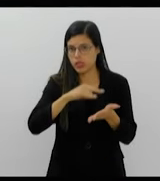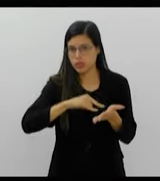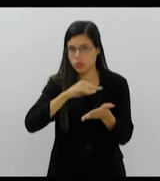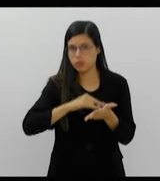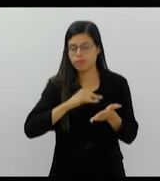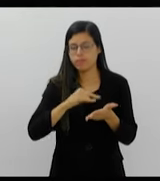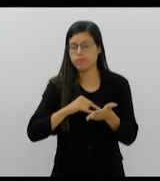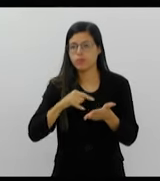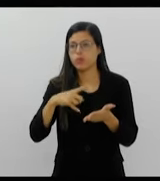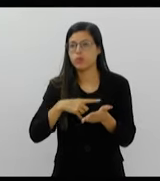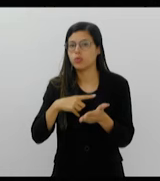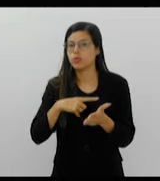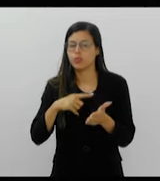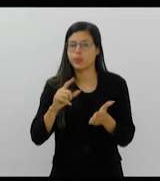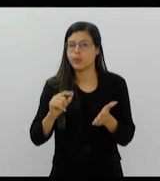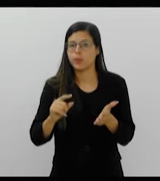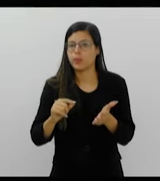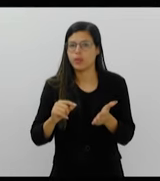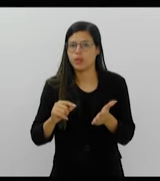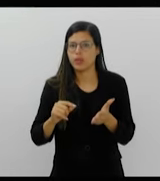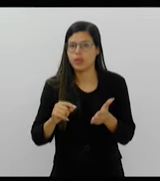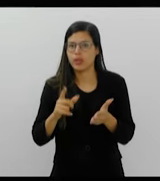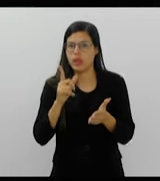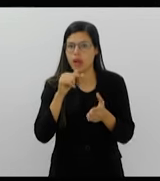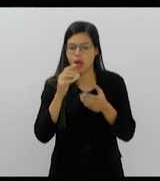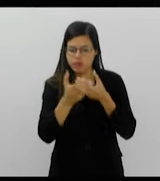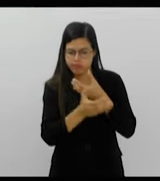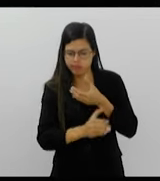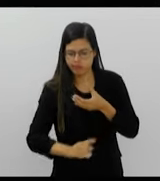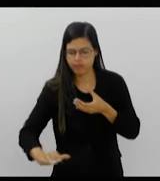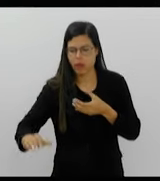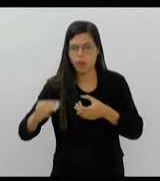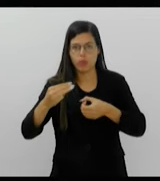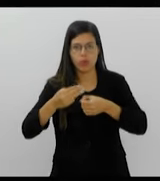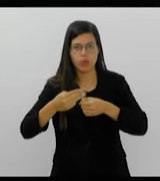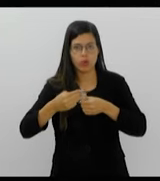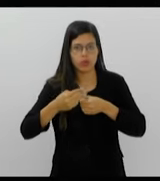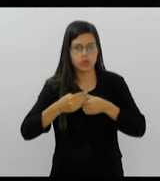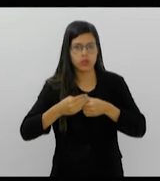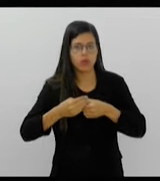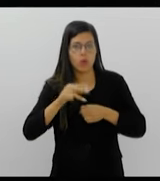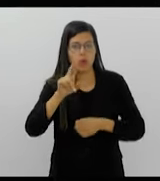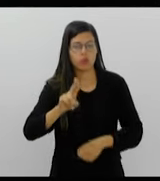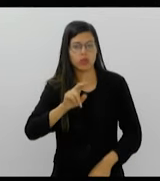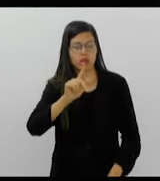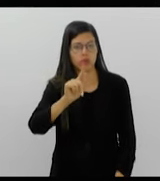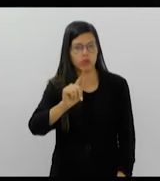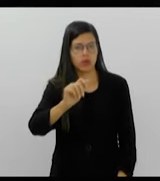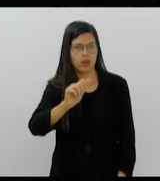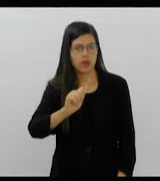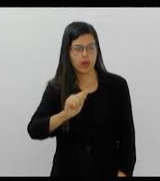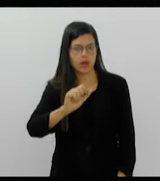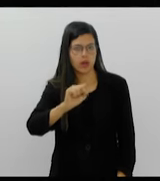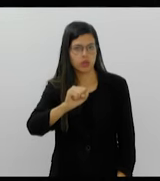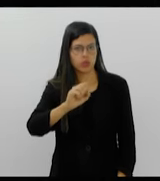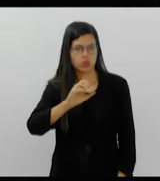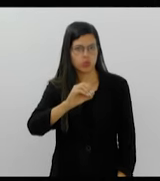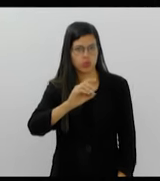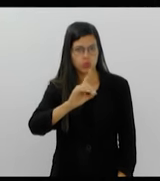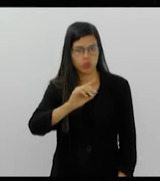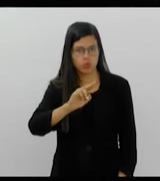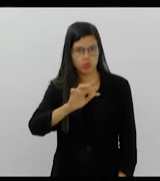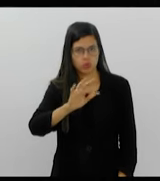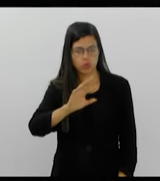os abastecimentos dos municípios seriam realizados por gasodutos virtuais, utilizando